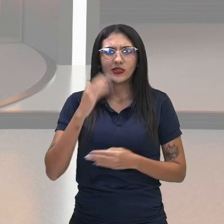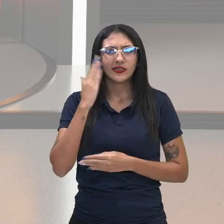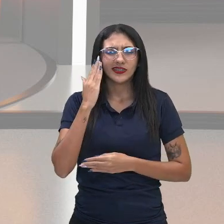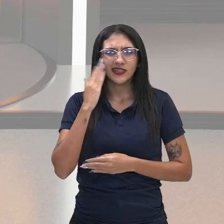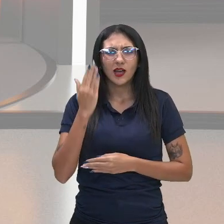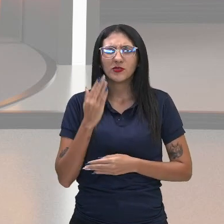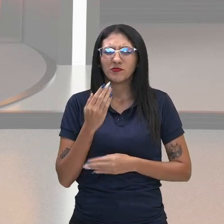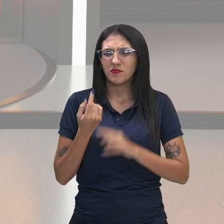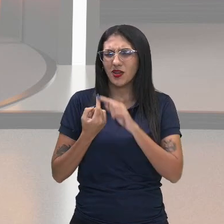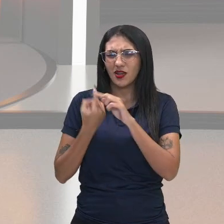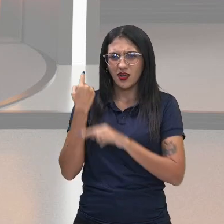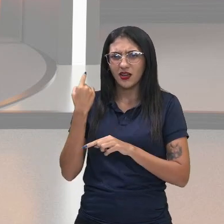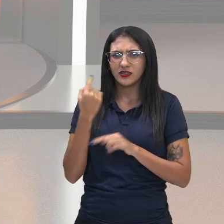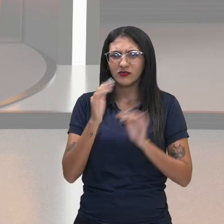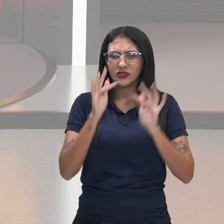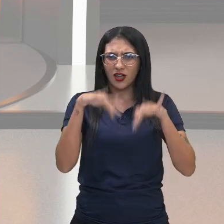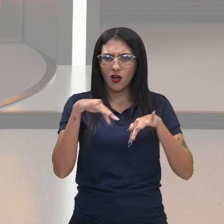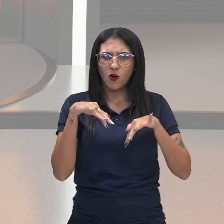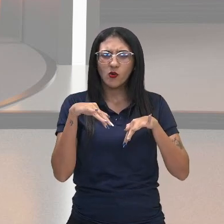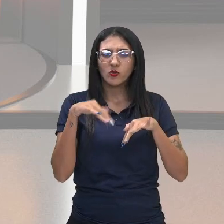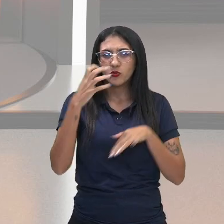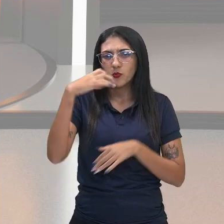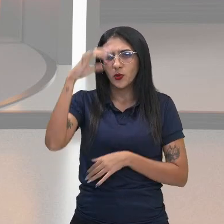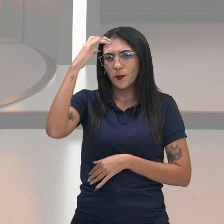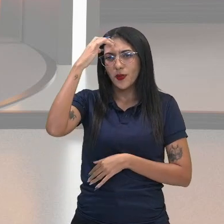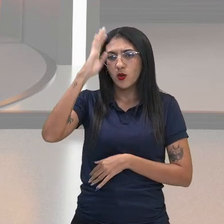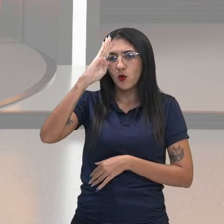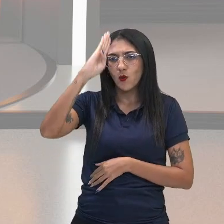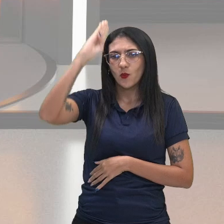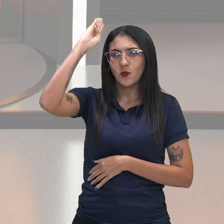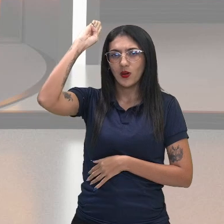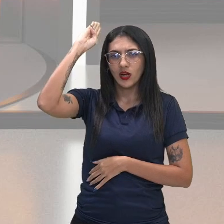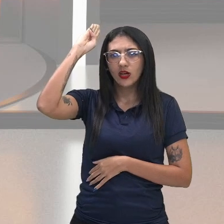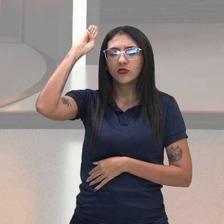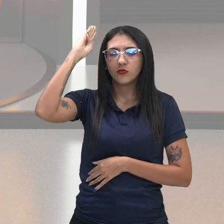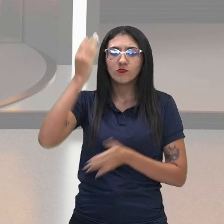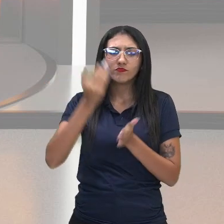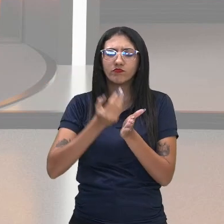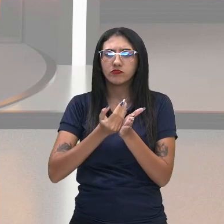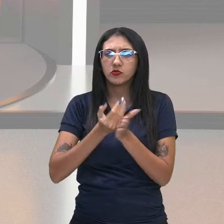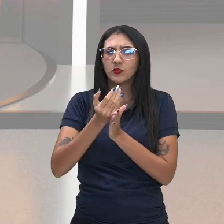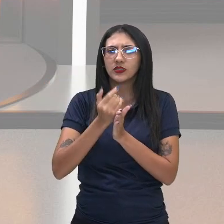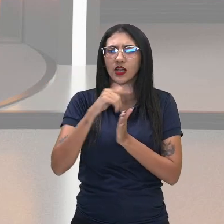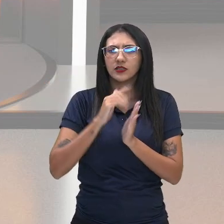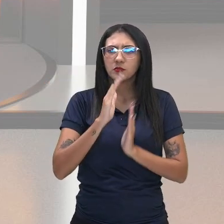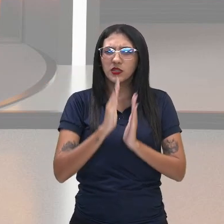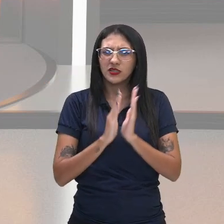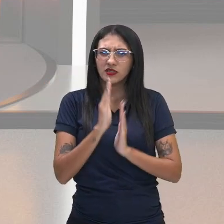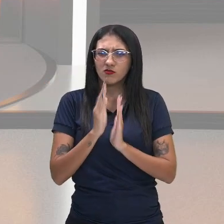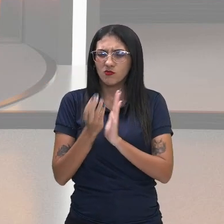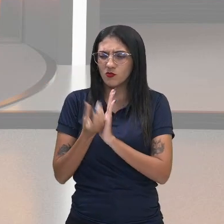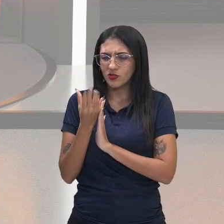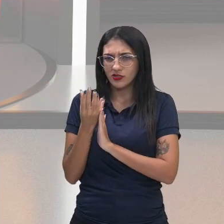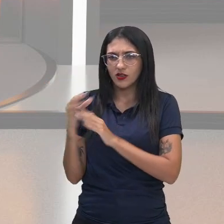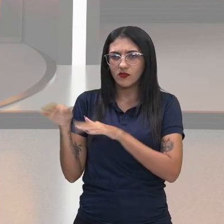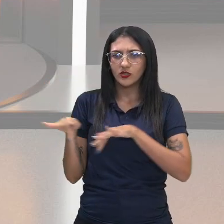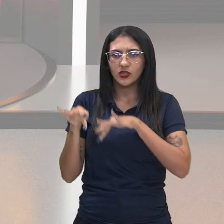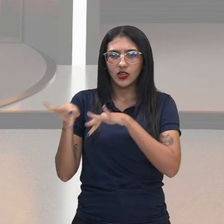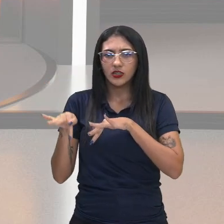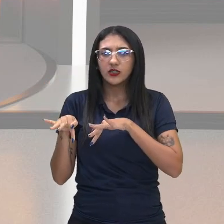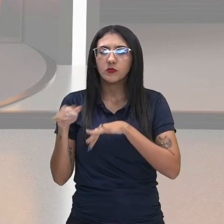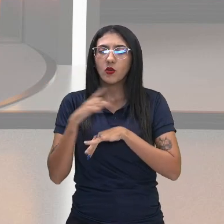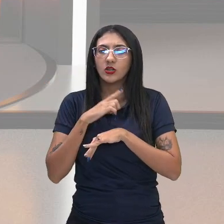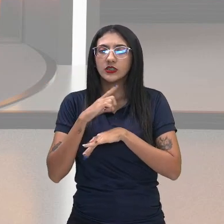Império Romano, para que houvesse aquele processo de enfeudação, ou seja, a origem do período feudal, houve